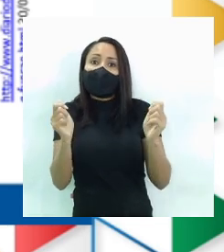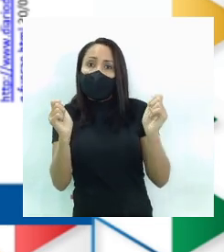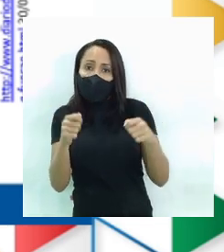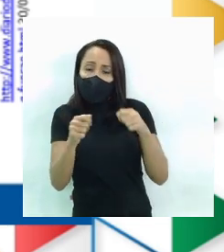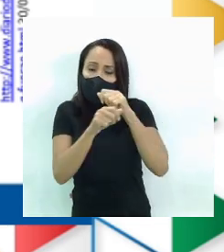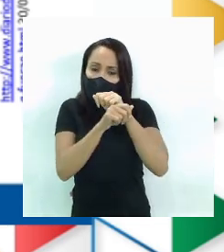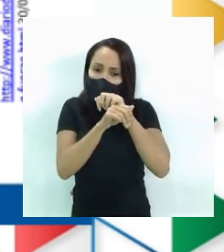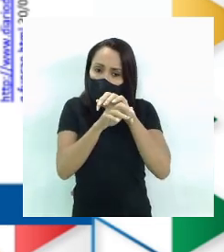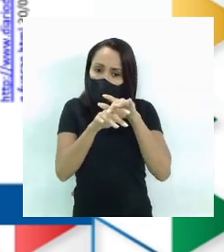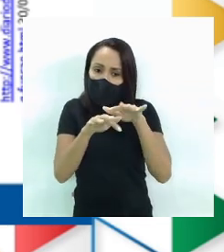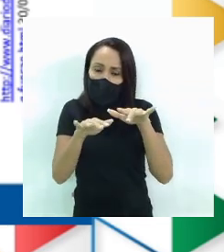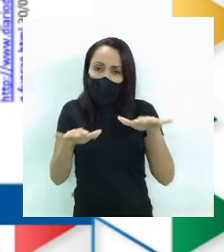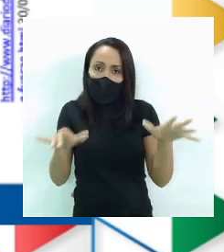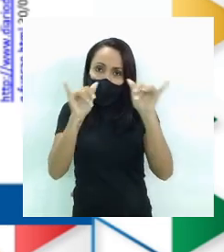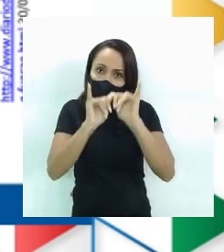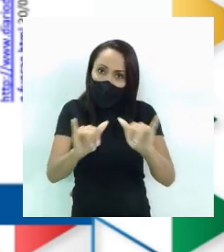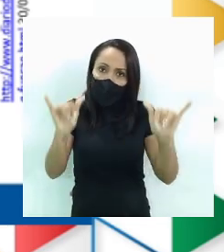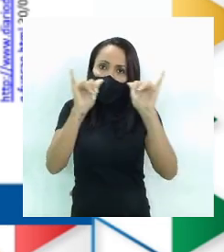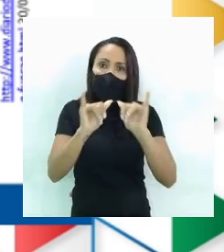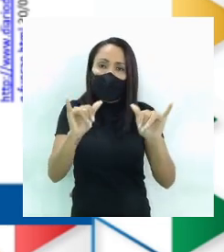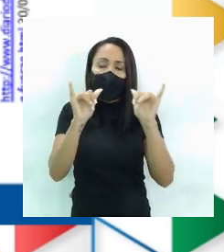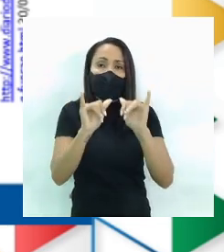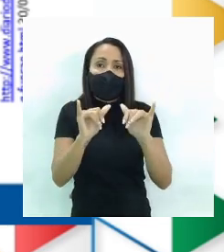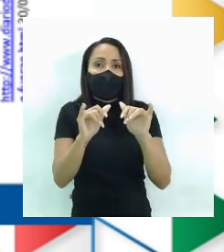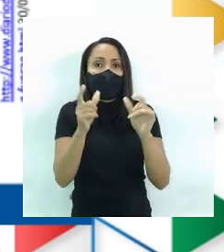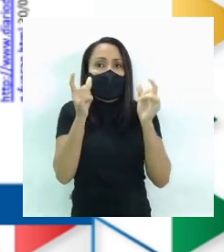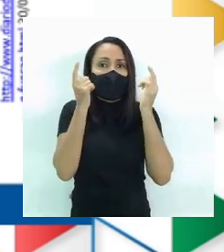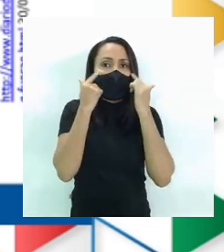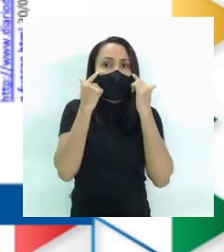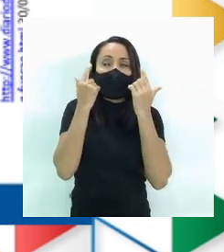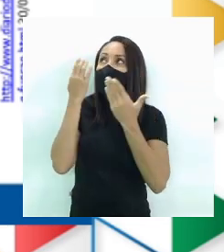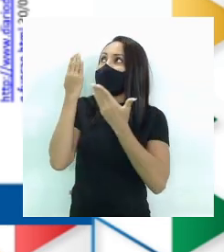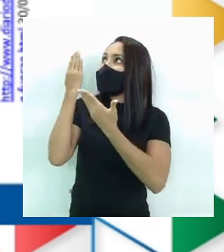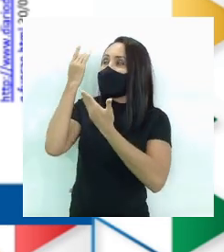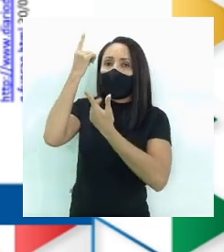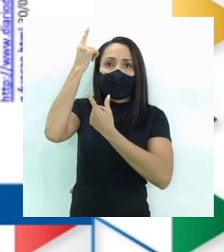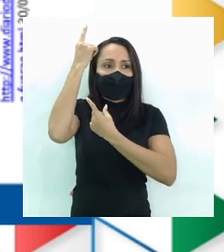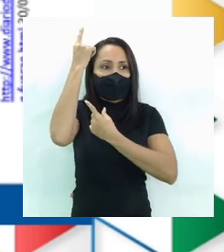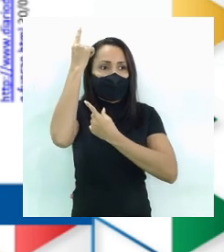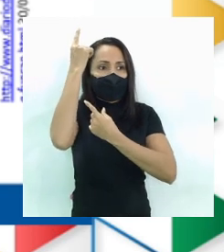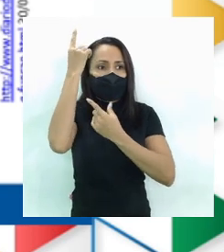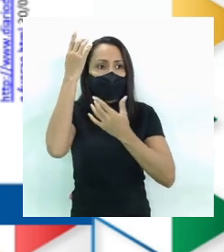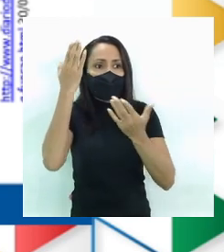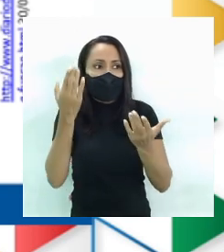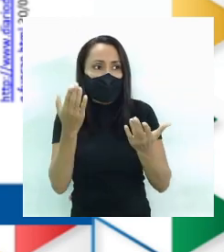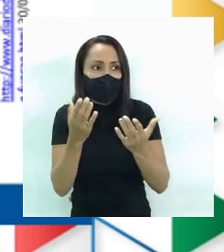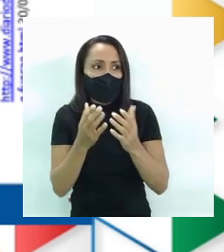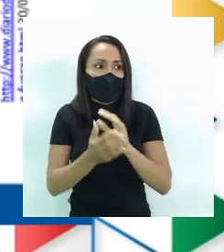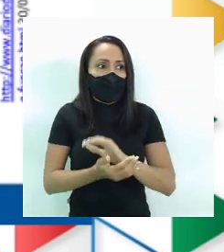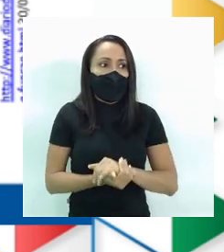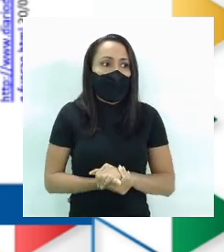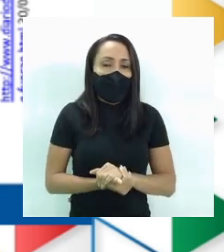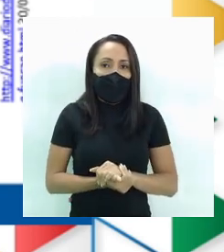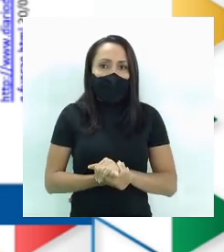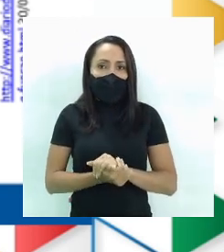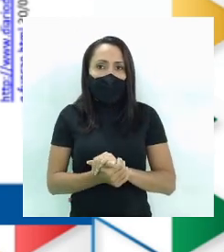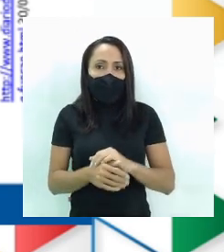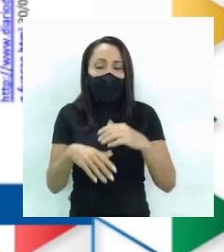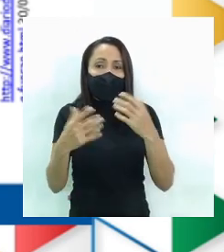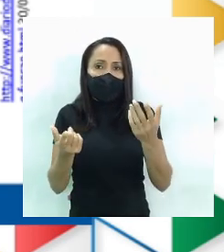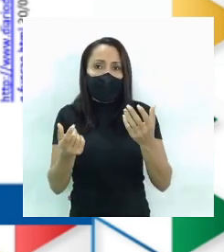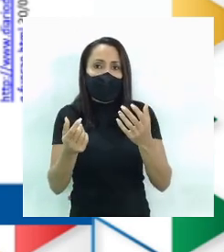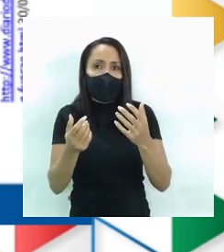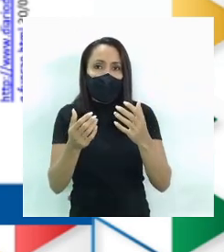distribuir informações, né? Como nós podemos observar do sistema nervoso central, periférico, as reações voluntárias, as